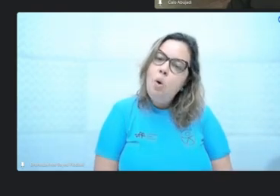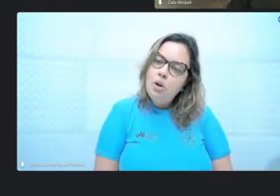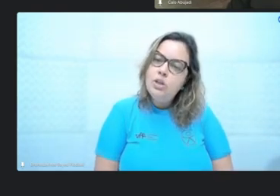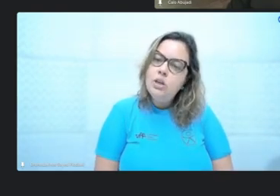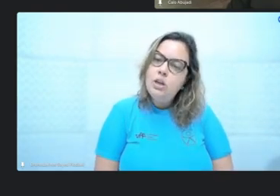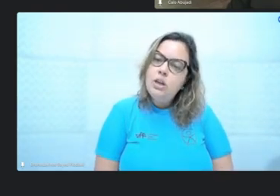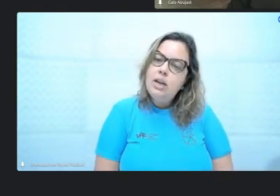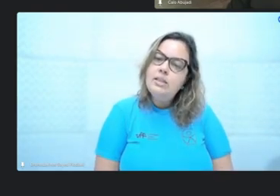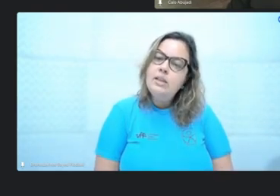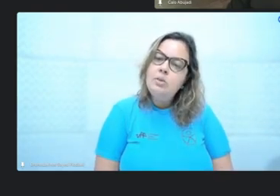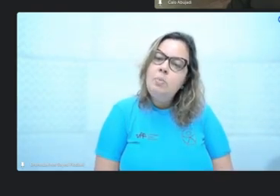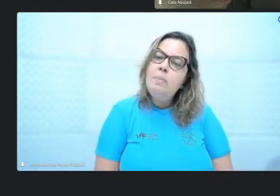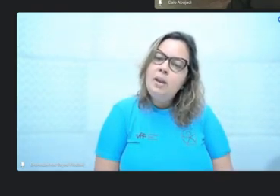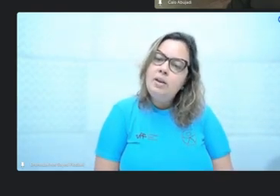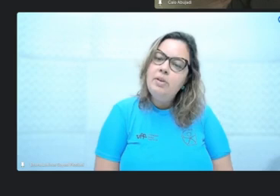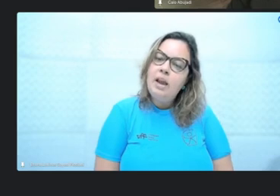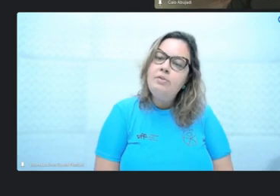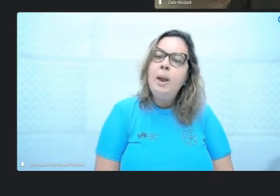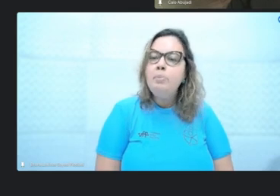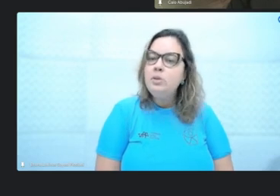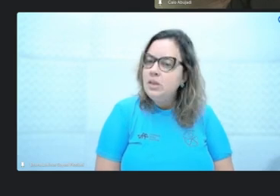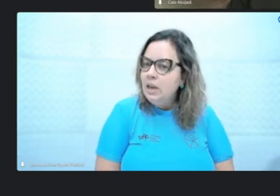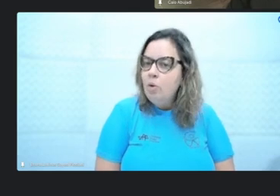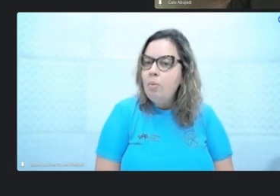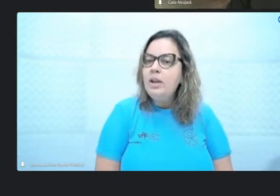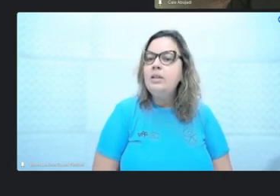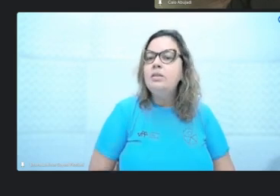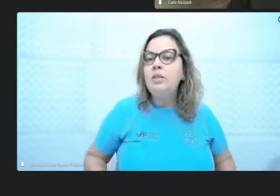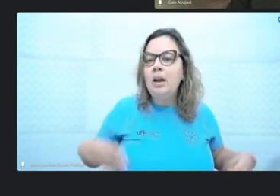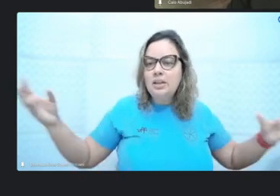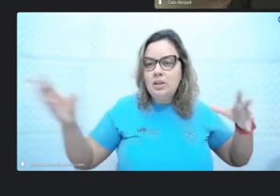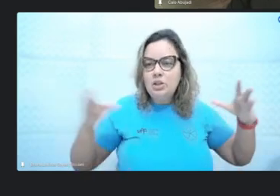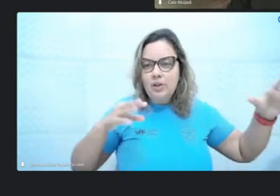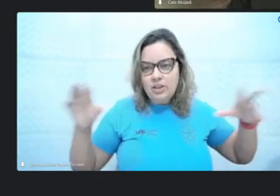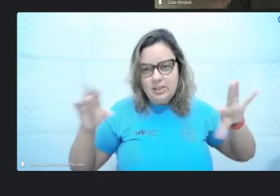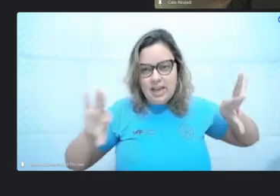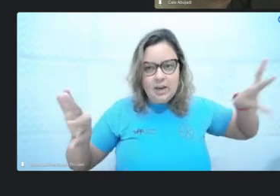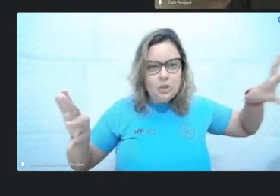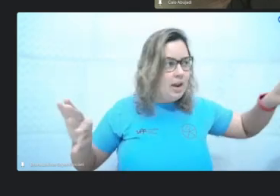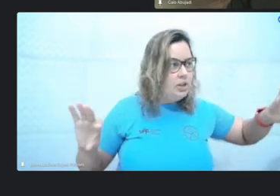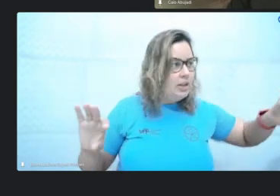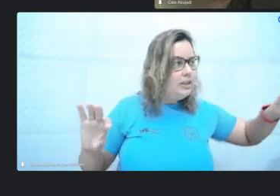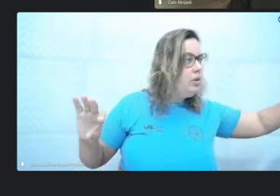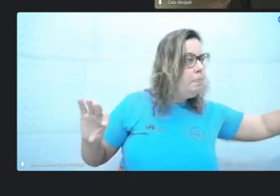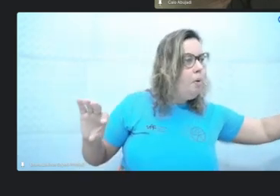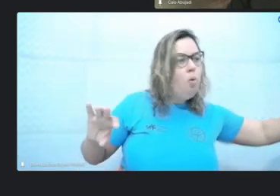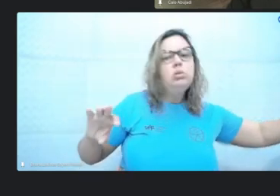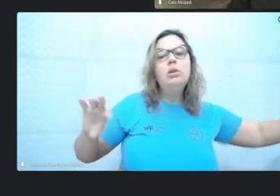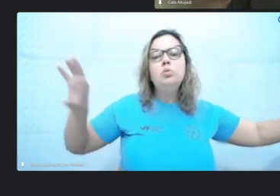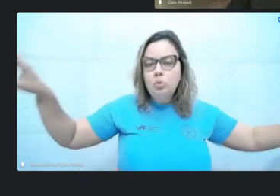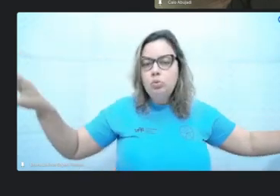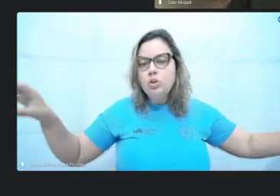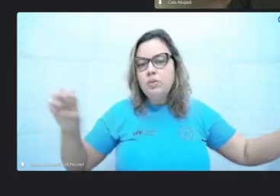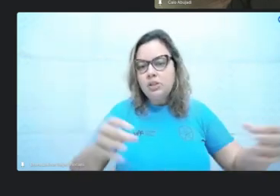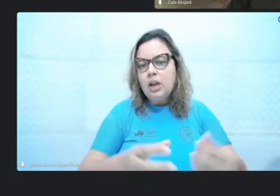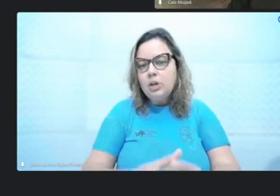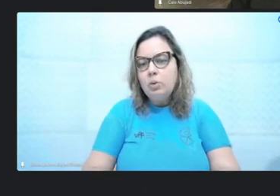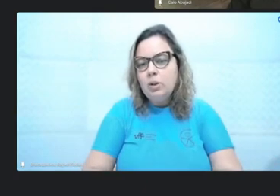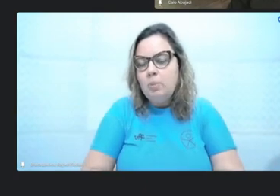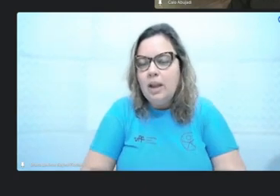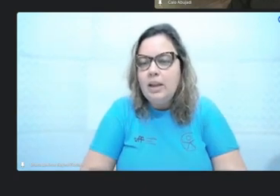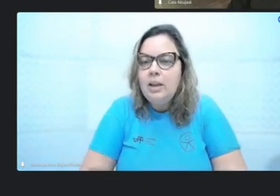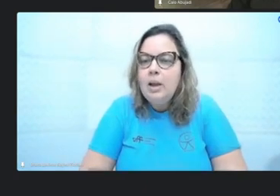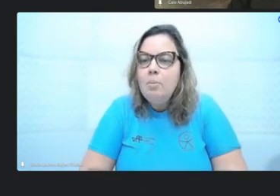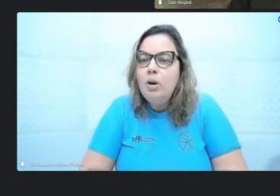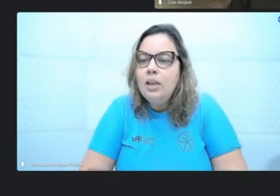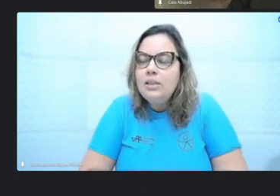assim, hoje, no bebê, é possível? Como é que tá essas faixas etárias mais, né? Tanto da ponta, do adulto, acho que você já